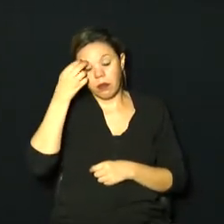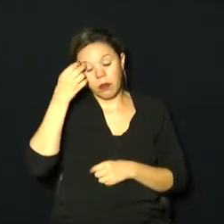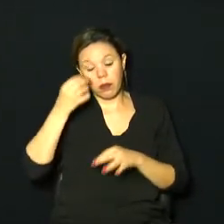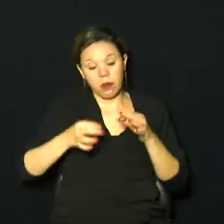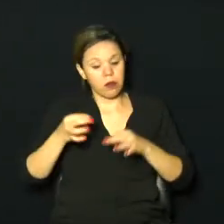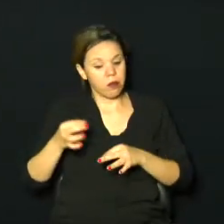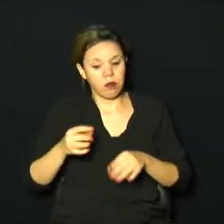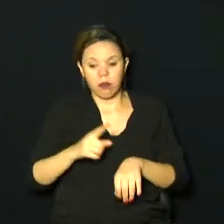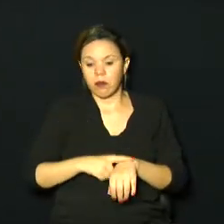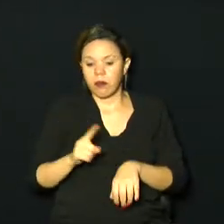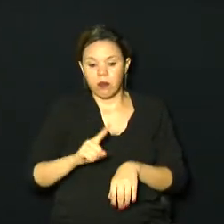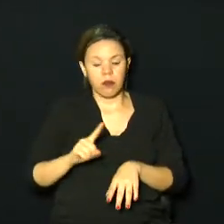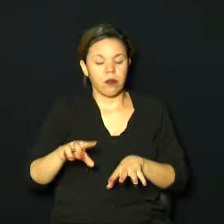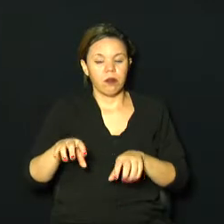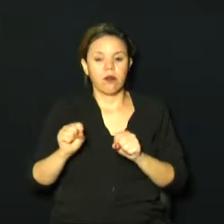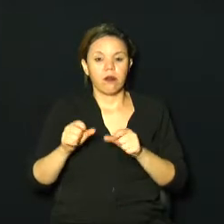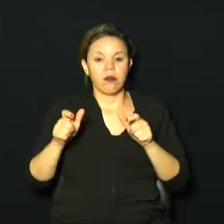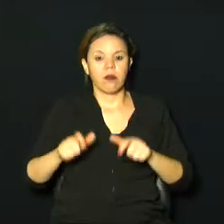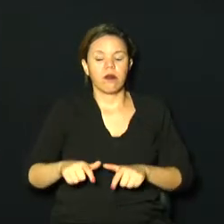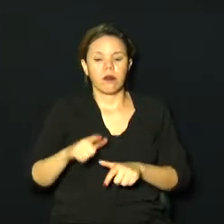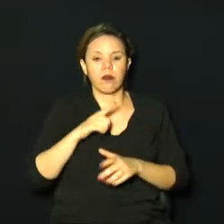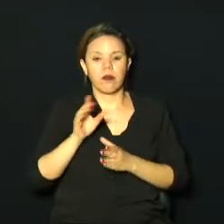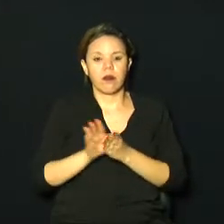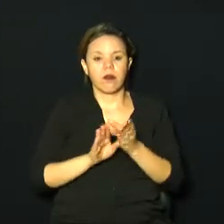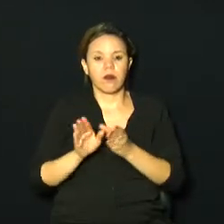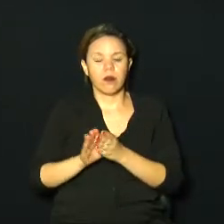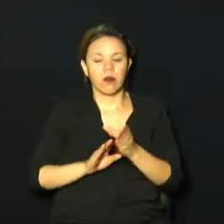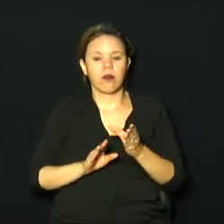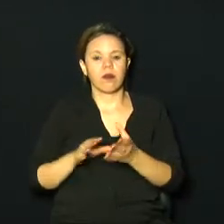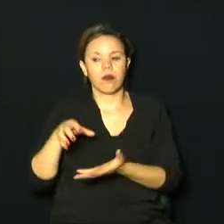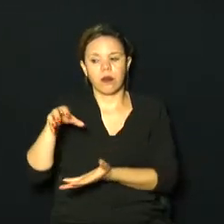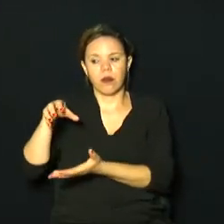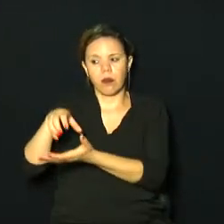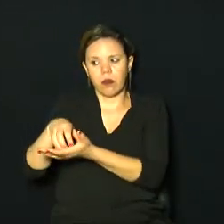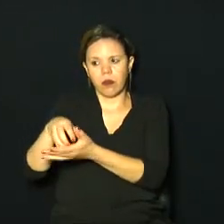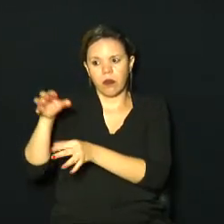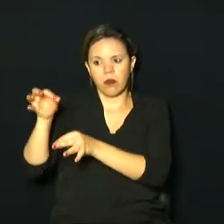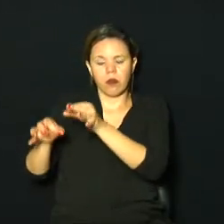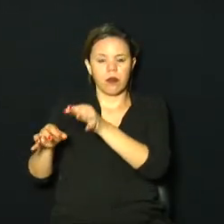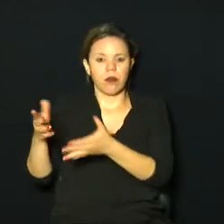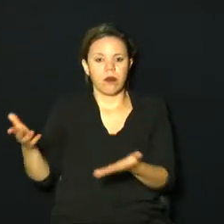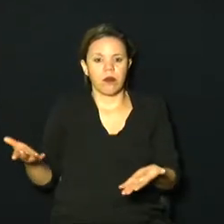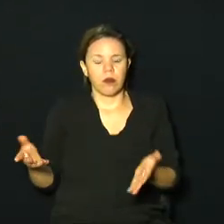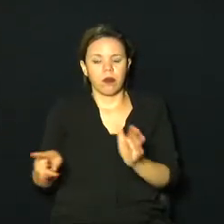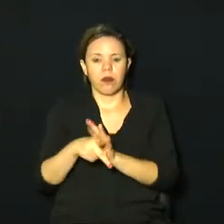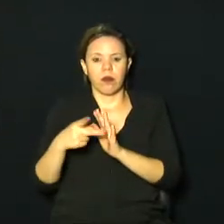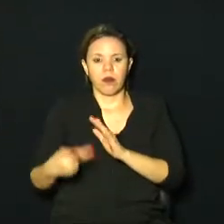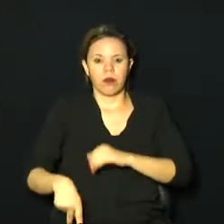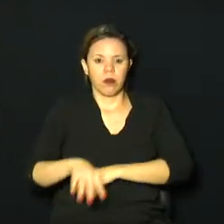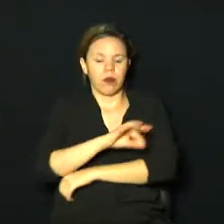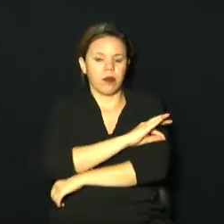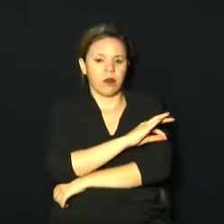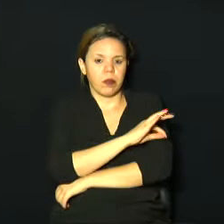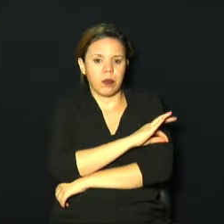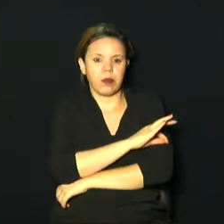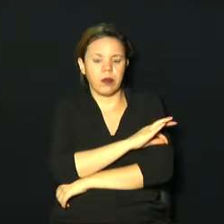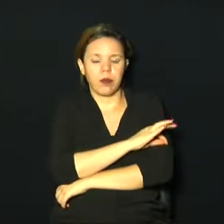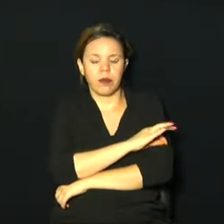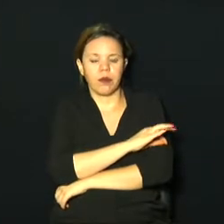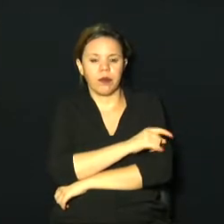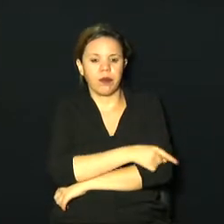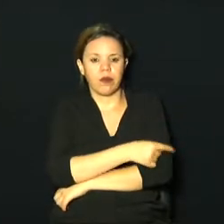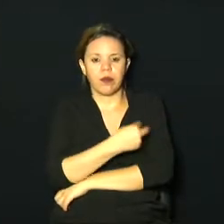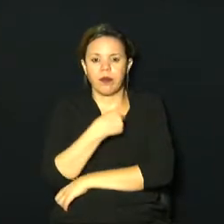nesse momento, tem orientações de tribunais de justiça, para não dizer, então, que o próprio Poder Executivo Municipal não